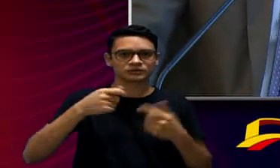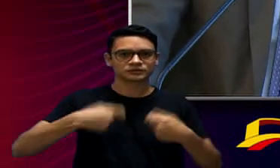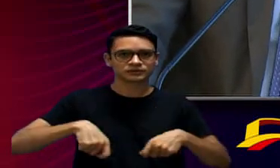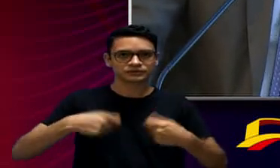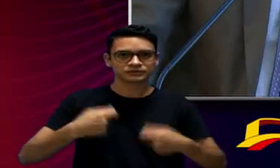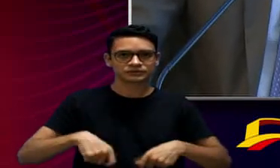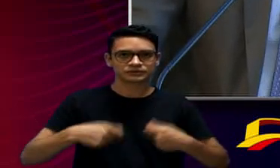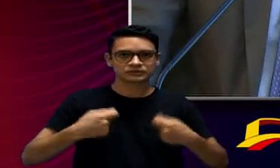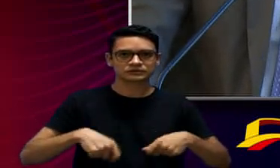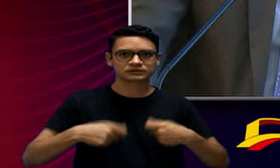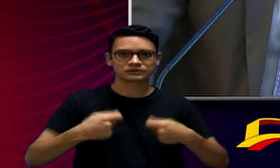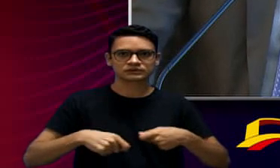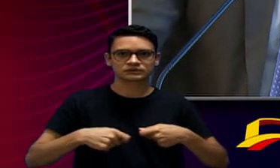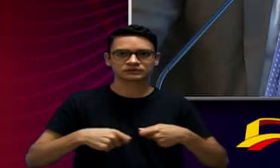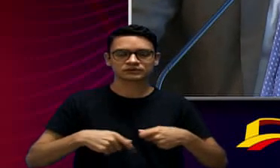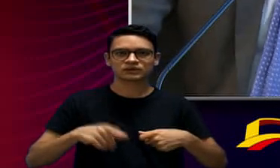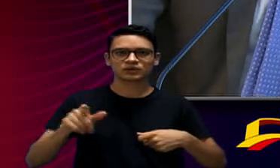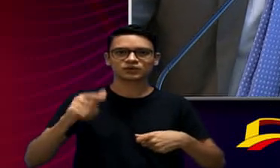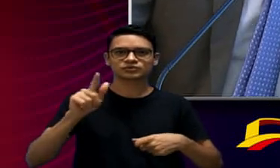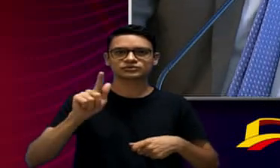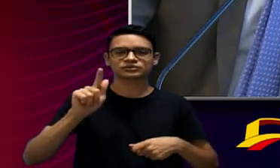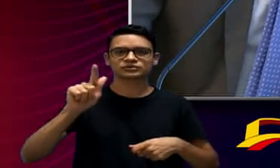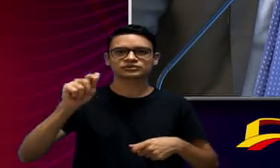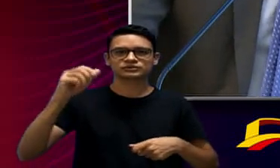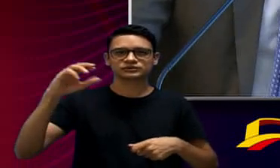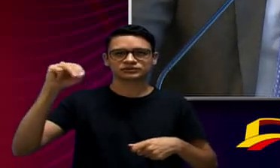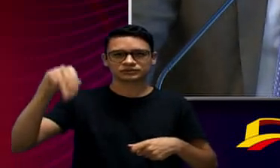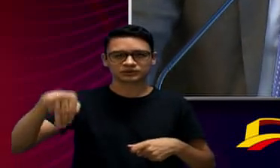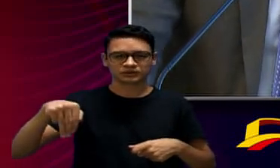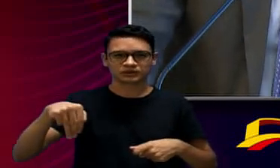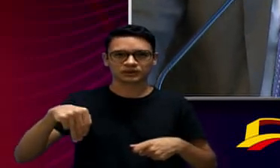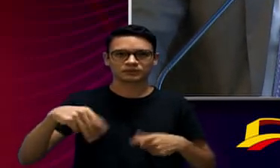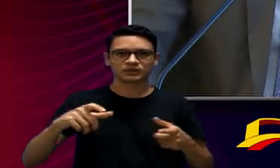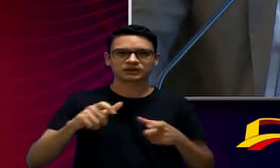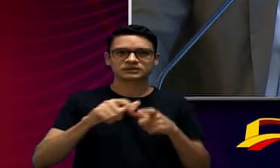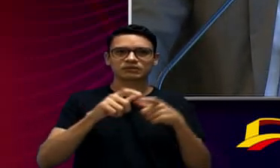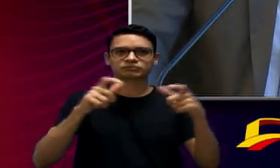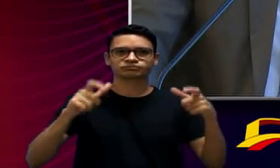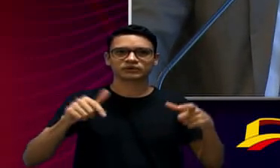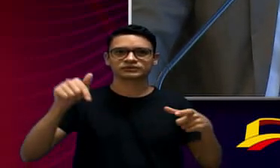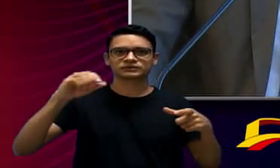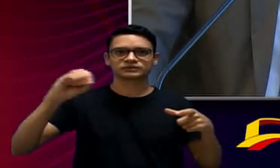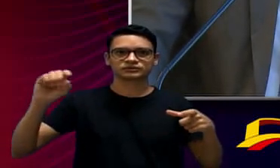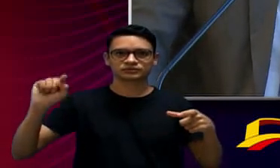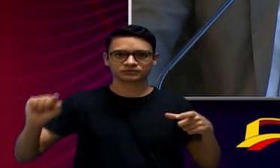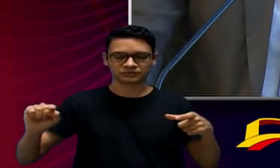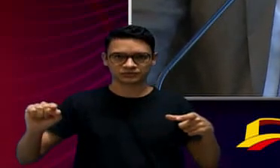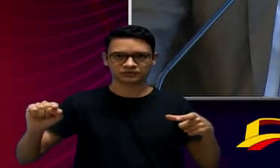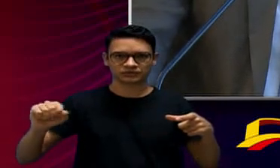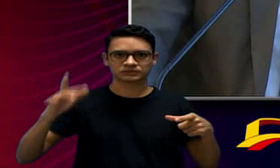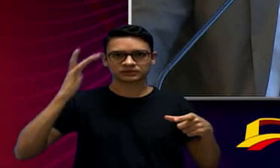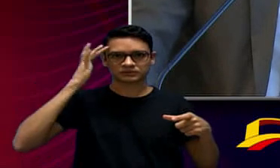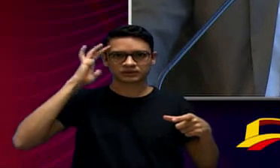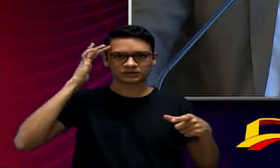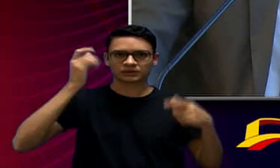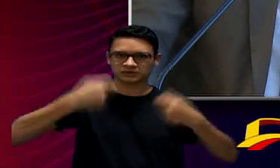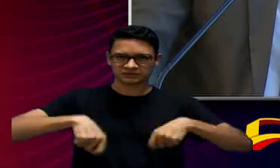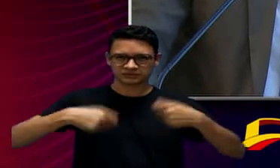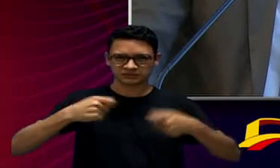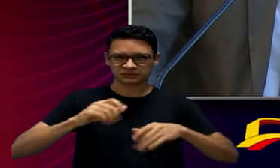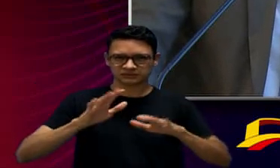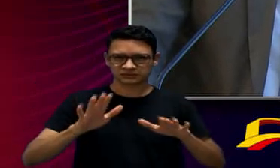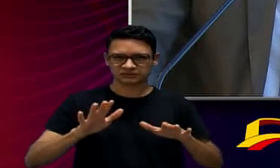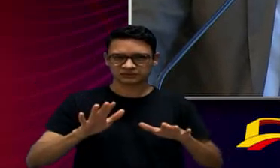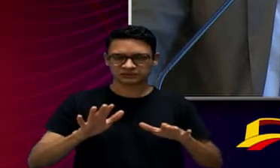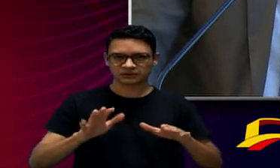é necessário essa quantidade de guardas civis municipais é necessário para uma cidade de 700 mil habitantes? Se é necessário? Estou dizendo que a